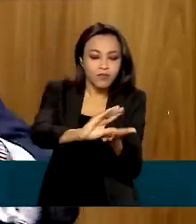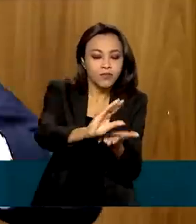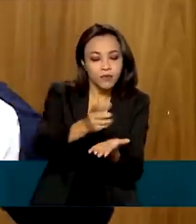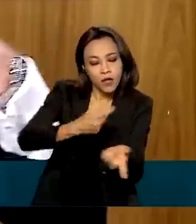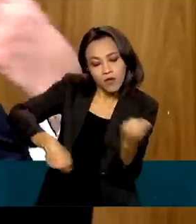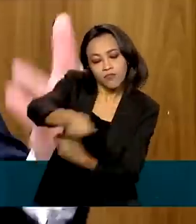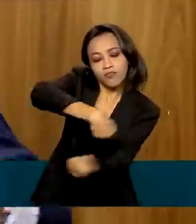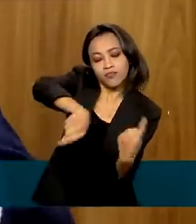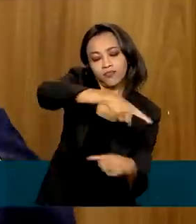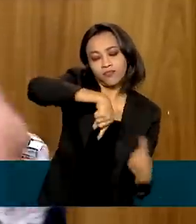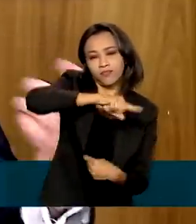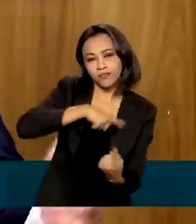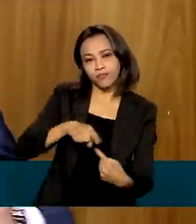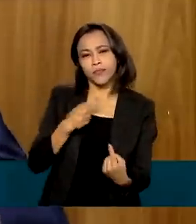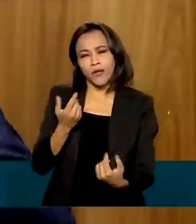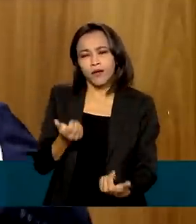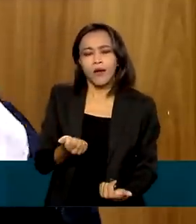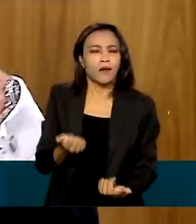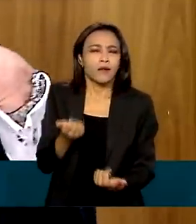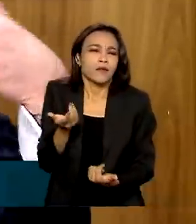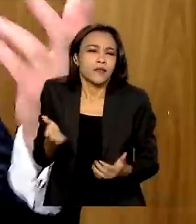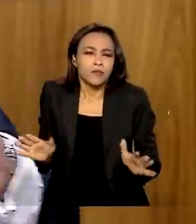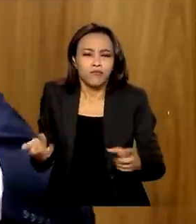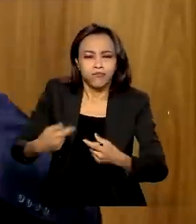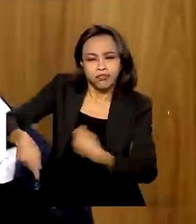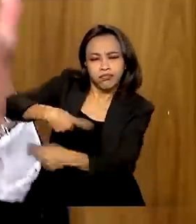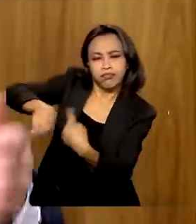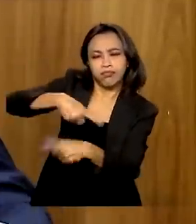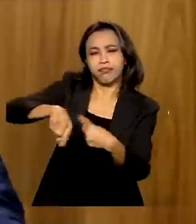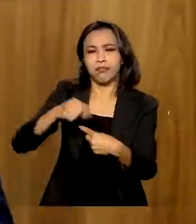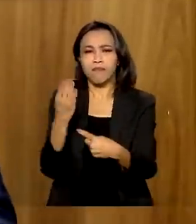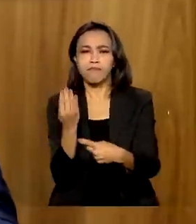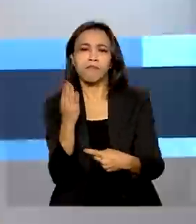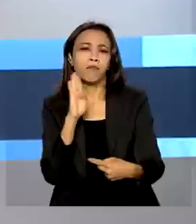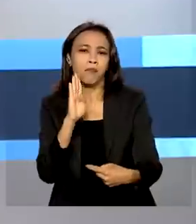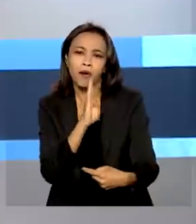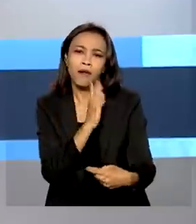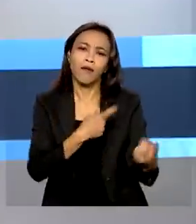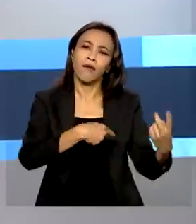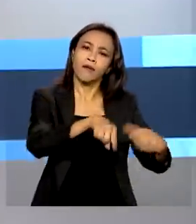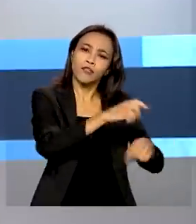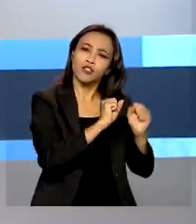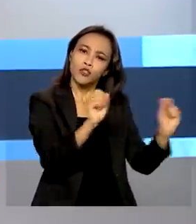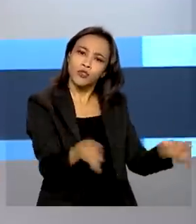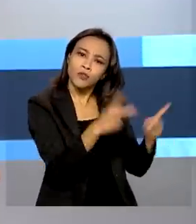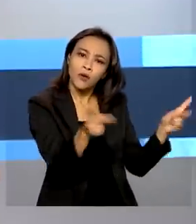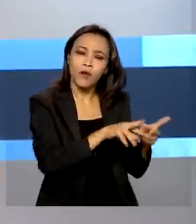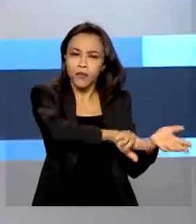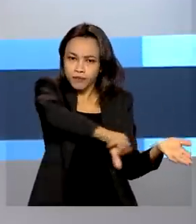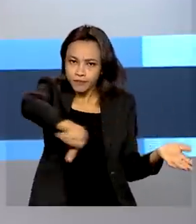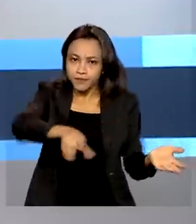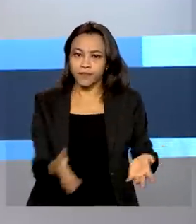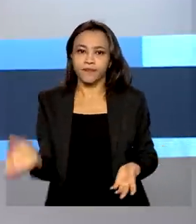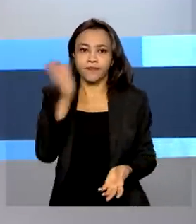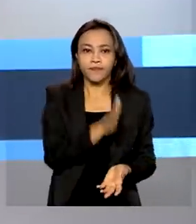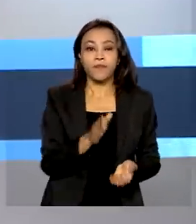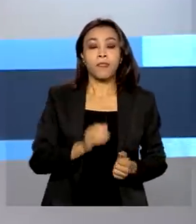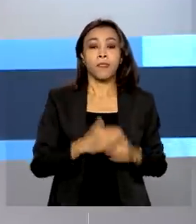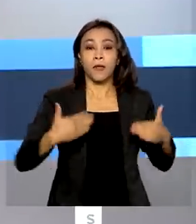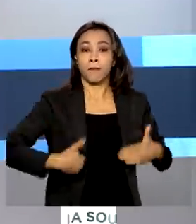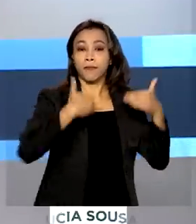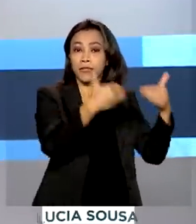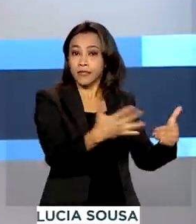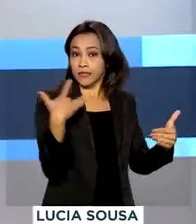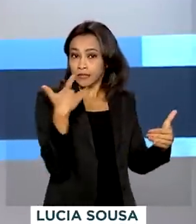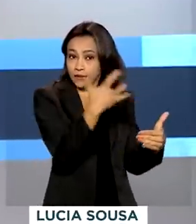vão movimentar bares, restaurantes, shoppings e tudo mais. O Ministério da Saúde realizou um encontro